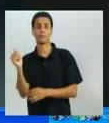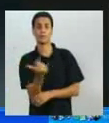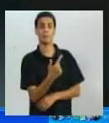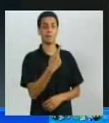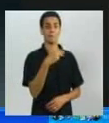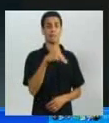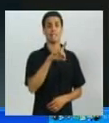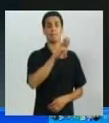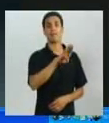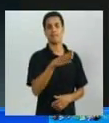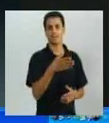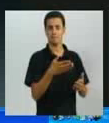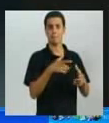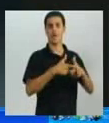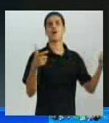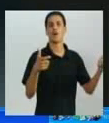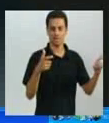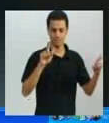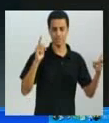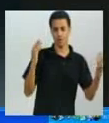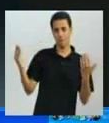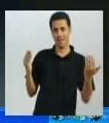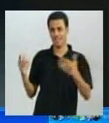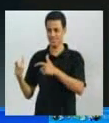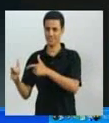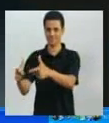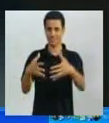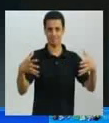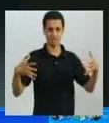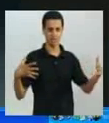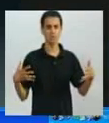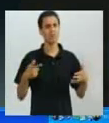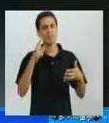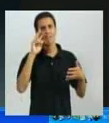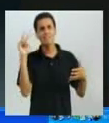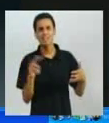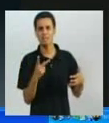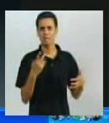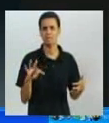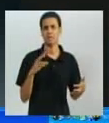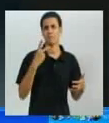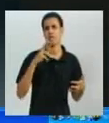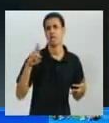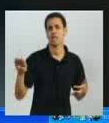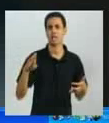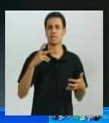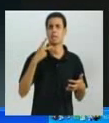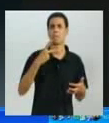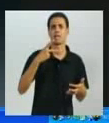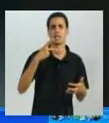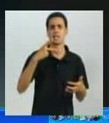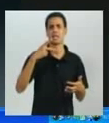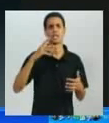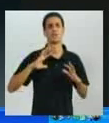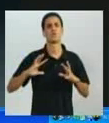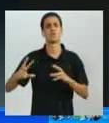maior. Aí tem que fazer o comparativo entre o tamanho dos partidos do Brasil. E aí nós vamos baixando por ali PP, PR, PSDB, PT, PS, e